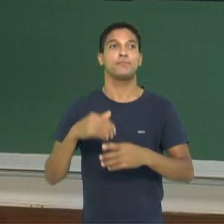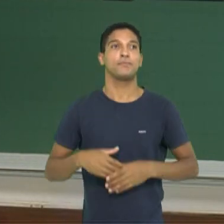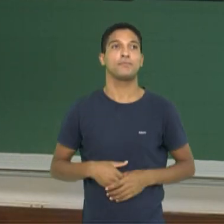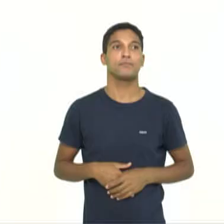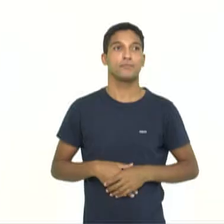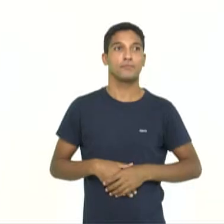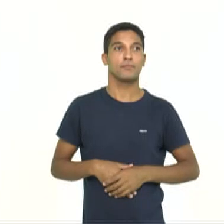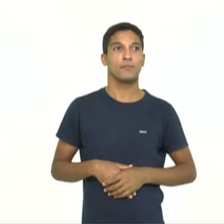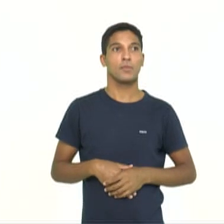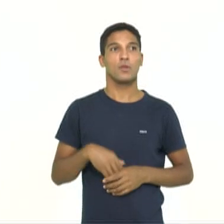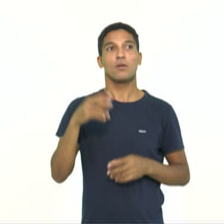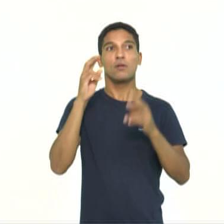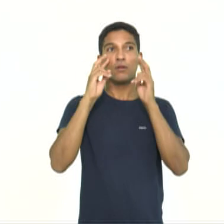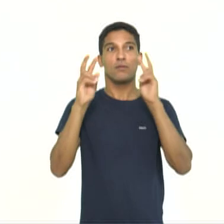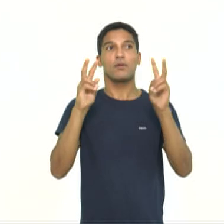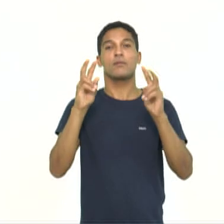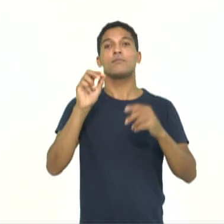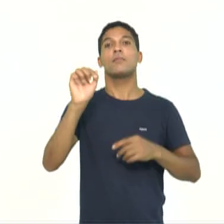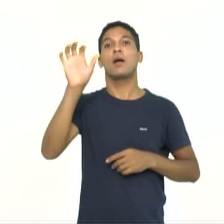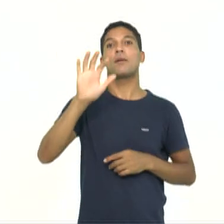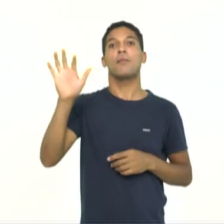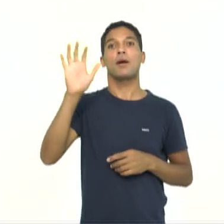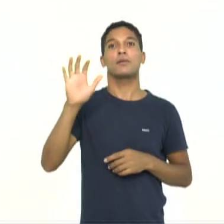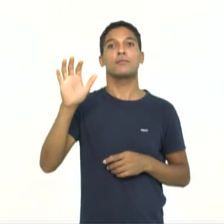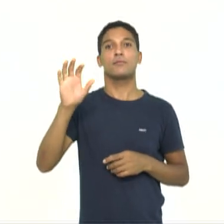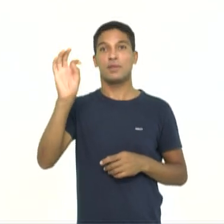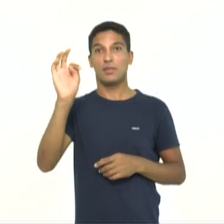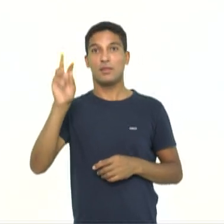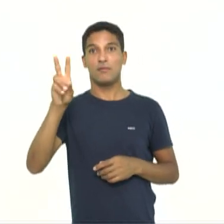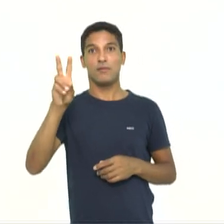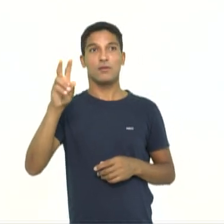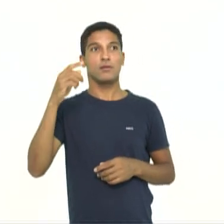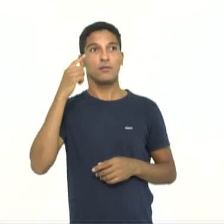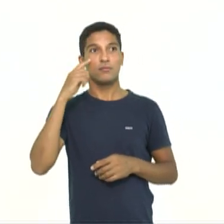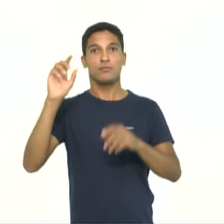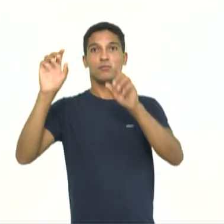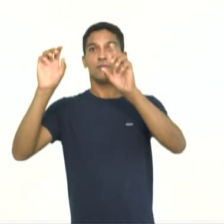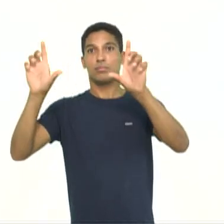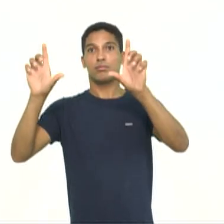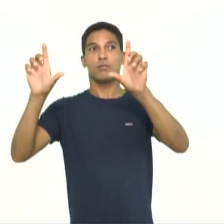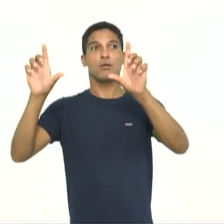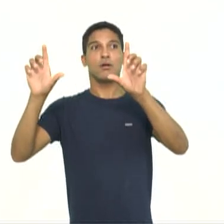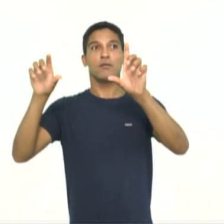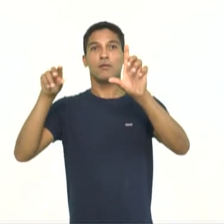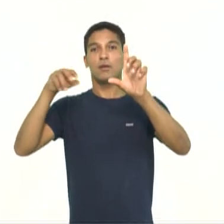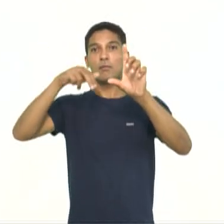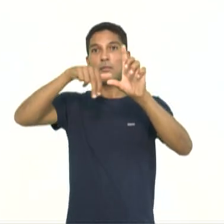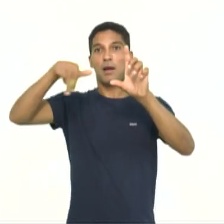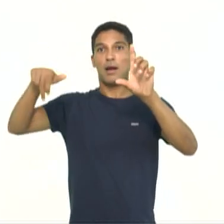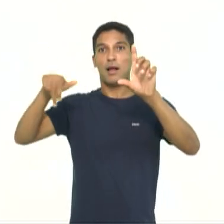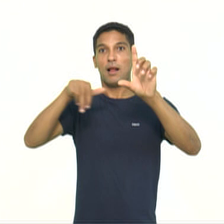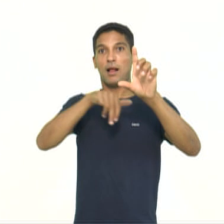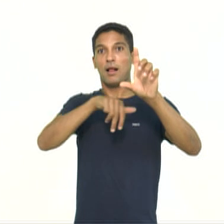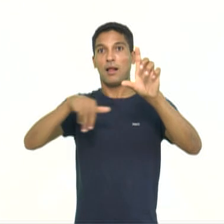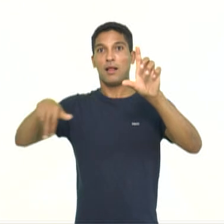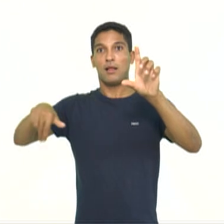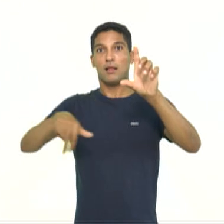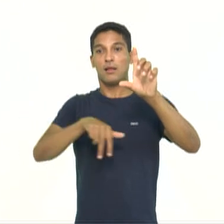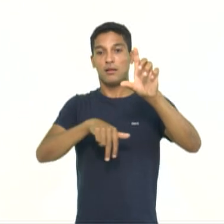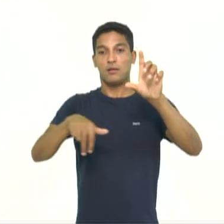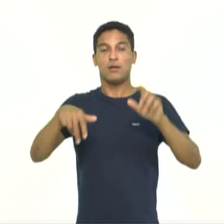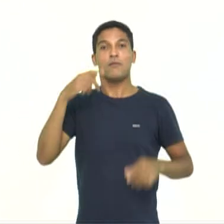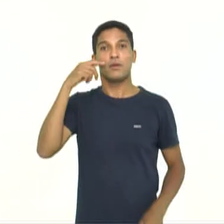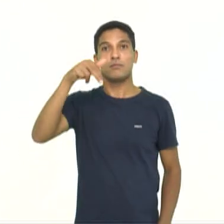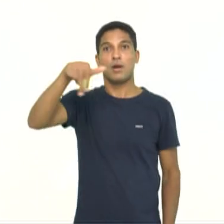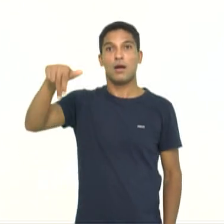essa imagem aqui que trata muito bem disso, né? Mostra que o indivíduo, antes de passar ali pelo que ele vê na televisão, antes